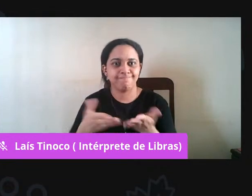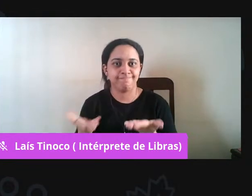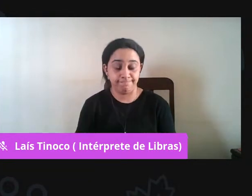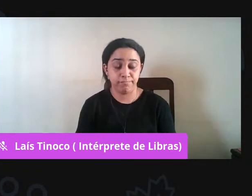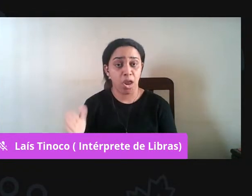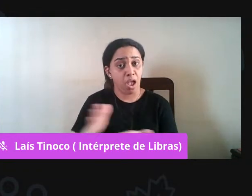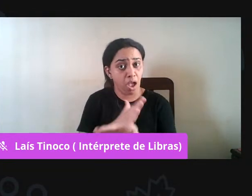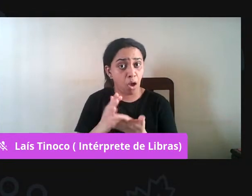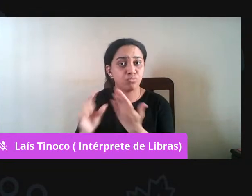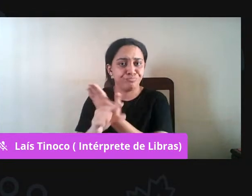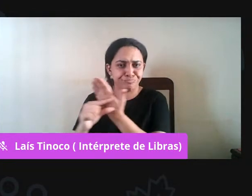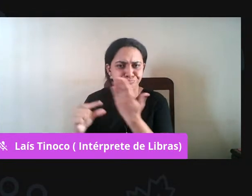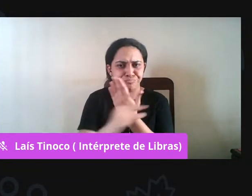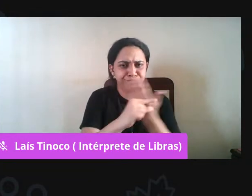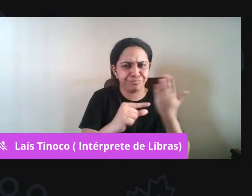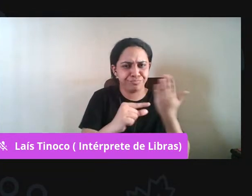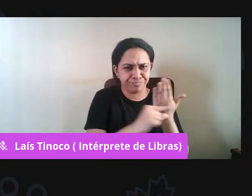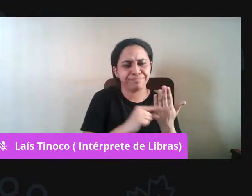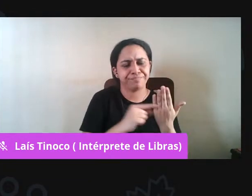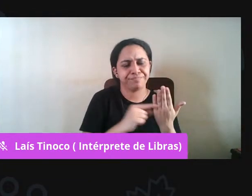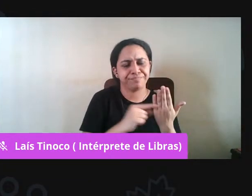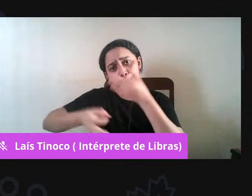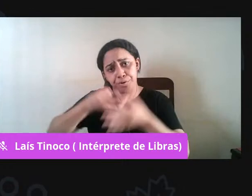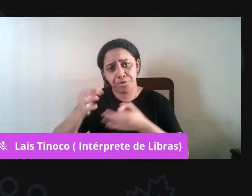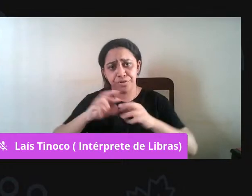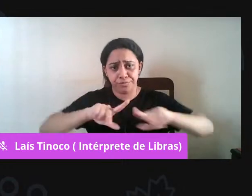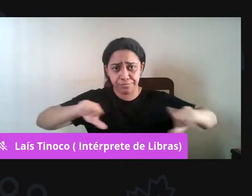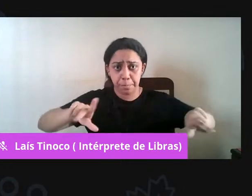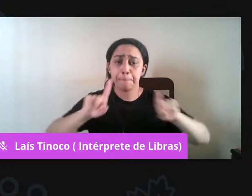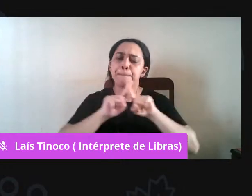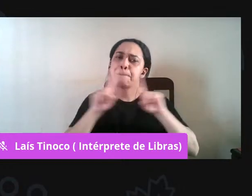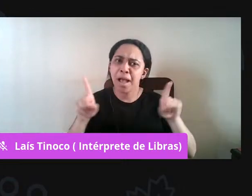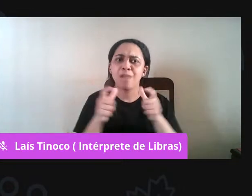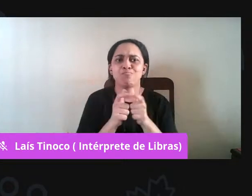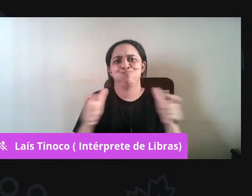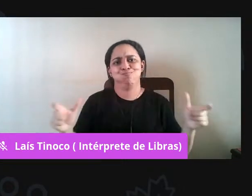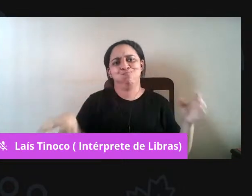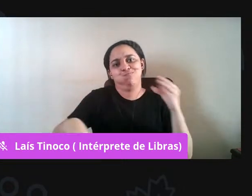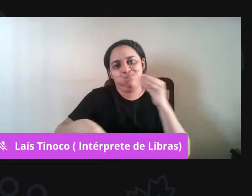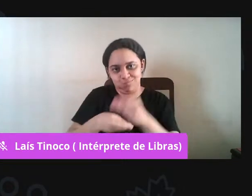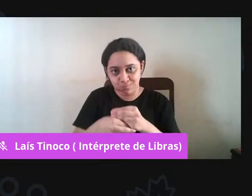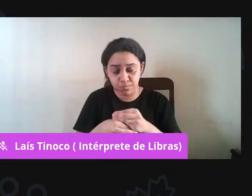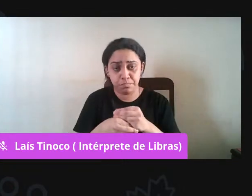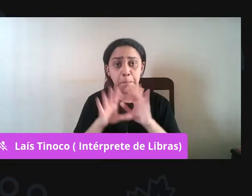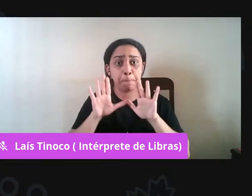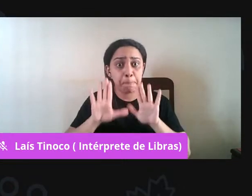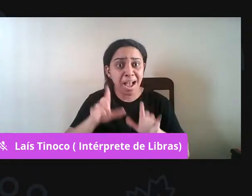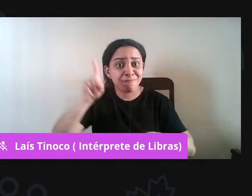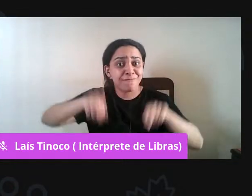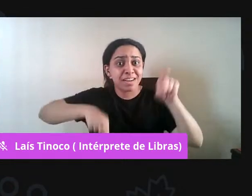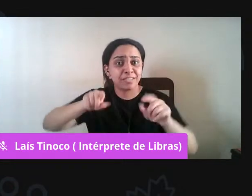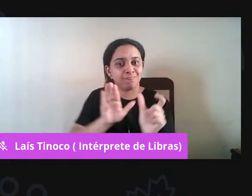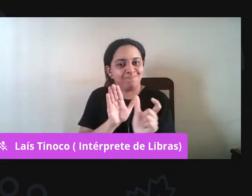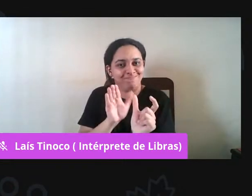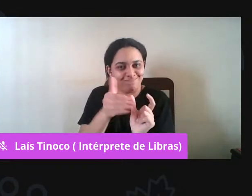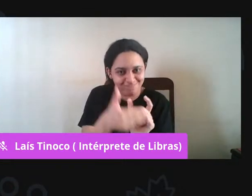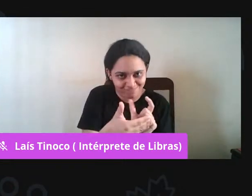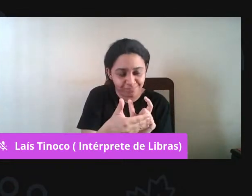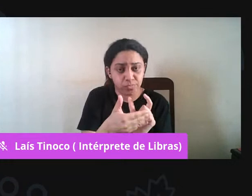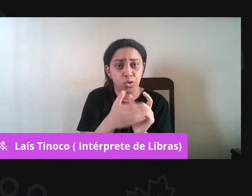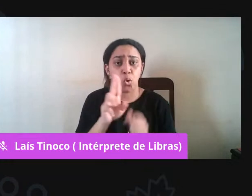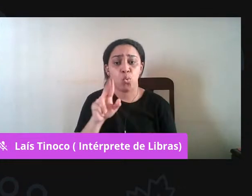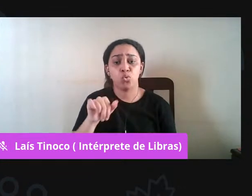Alguns autores variam para o outro, mas, de modo geral, eles se complementam. Contudo, há uma grande variação na terminologia denominativa das unidades